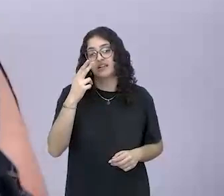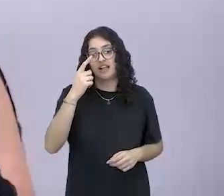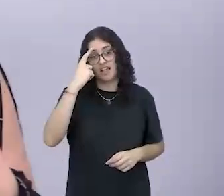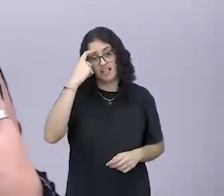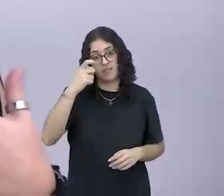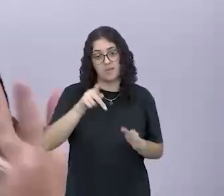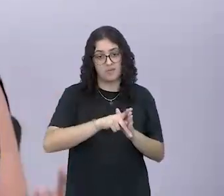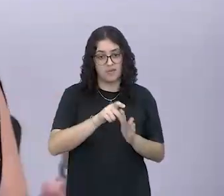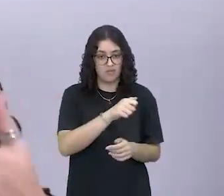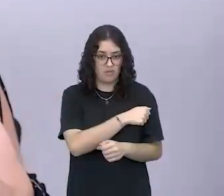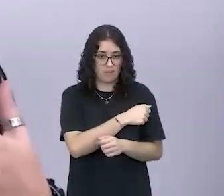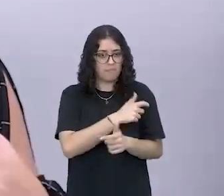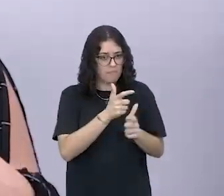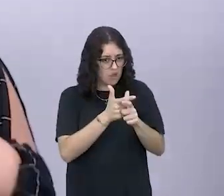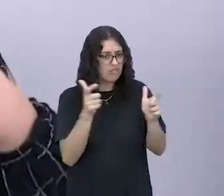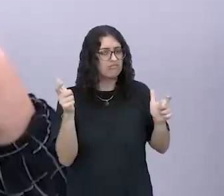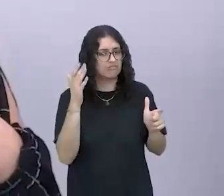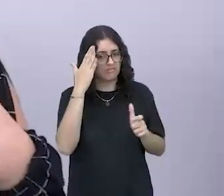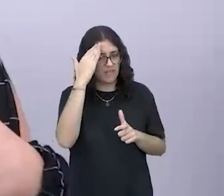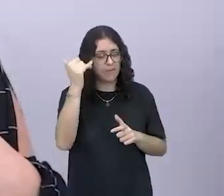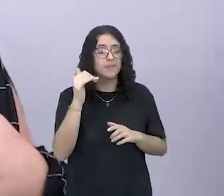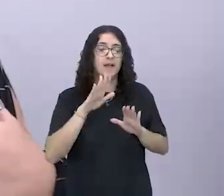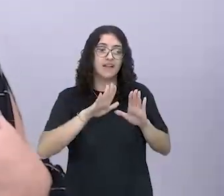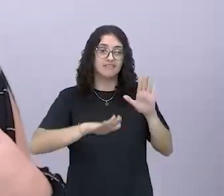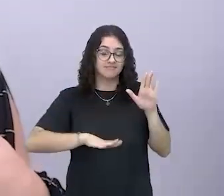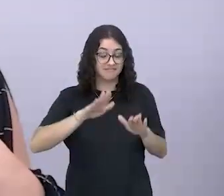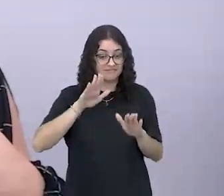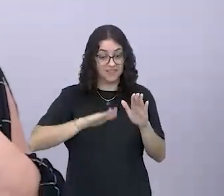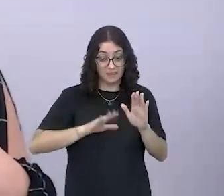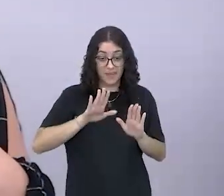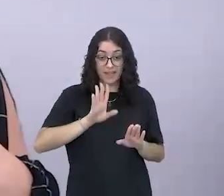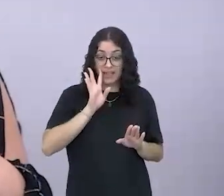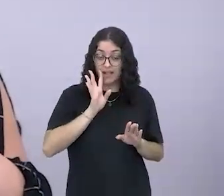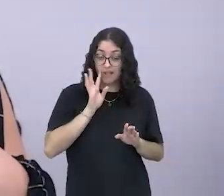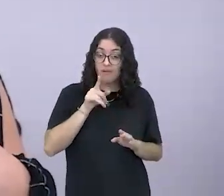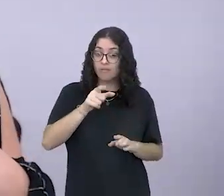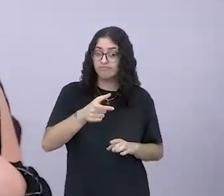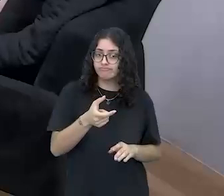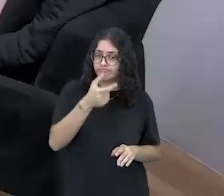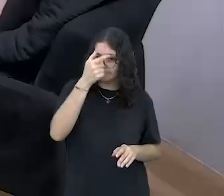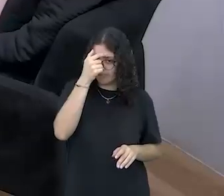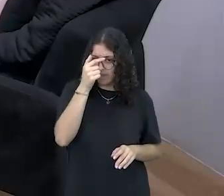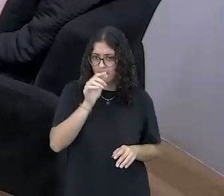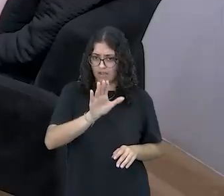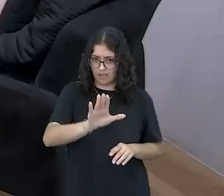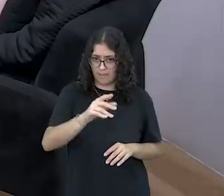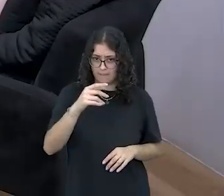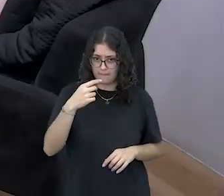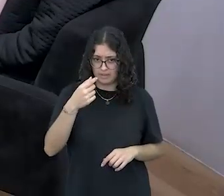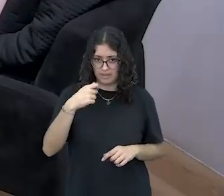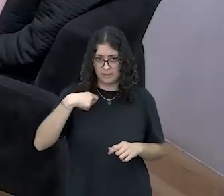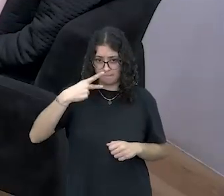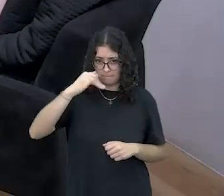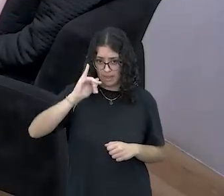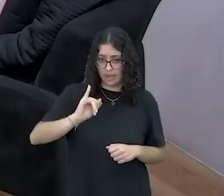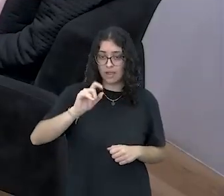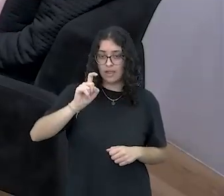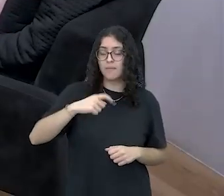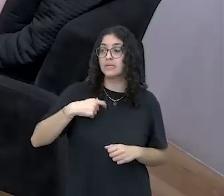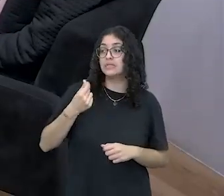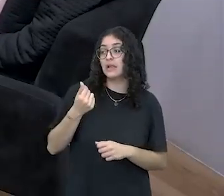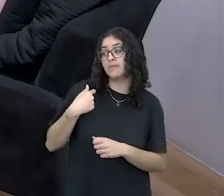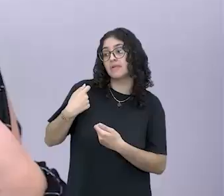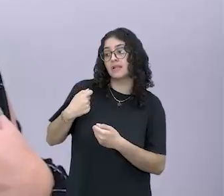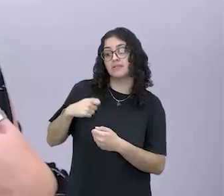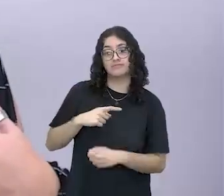estudantes. A maioria já sabe, né? Mas assim, isso é legal estar trabalhando, para eles terem consciência que tá bom, fazer um Pix, eu preciso ter o dinheiro para fazer um